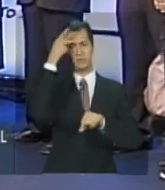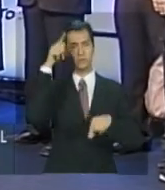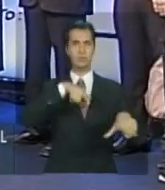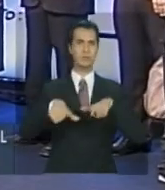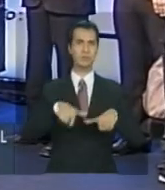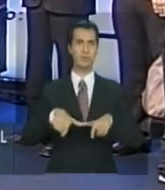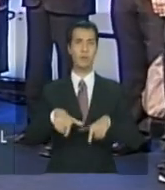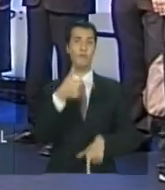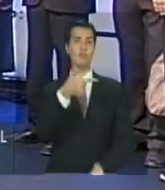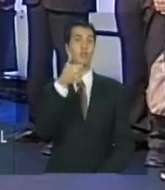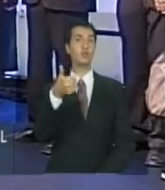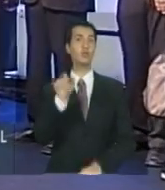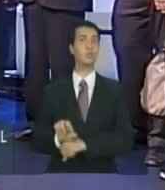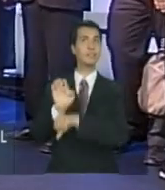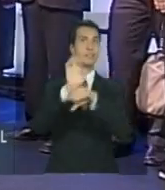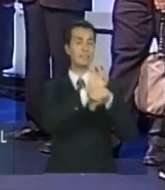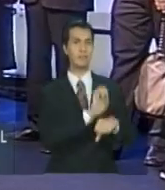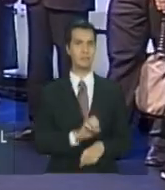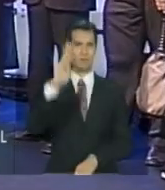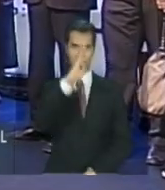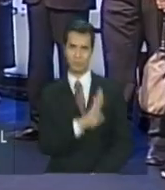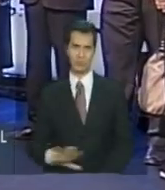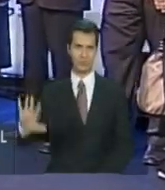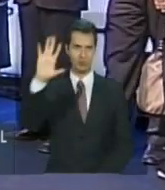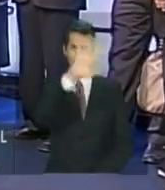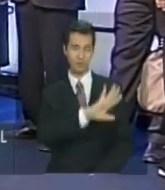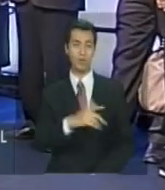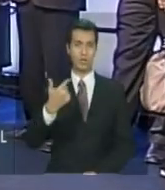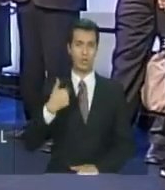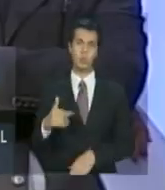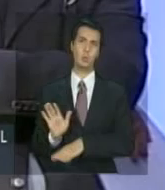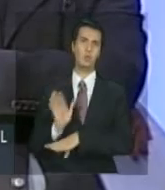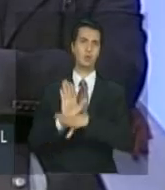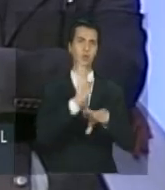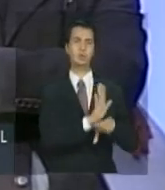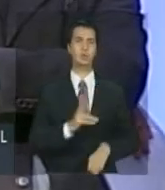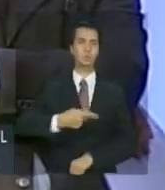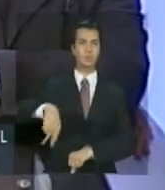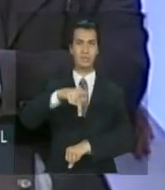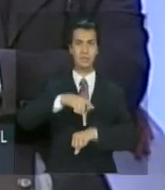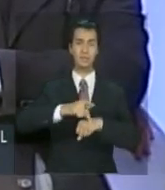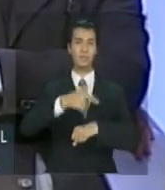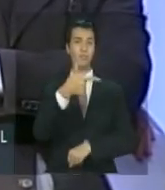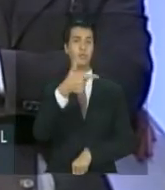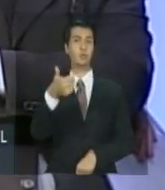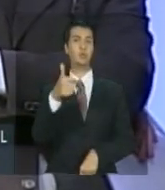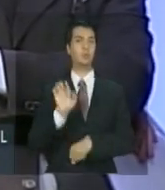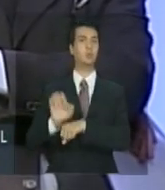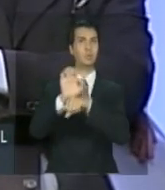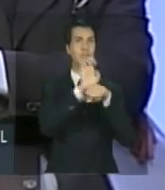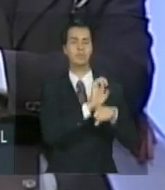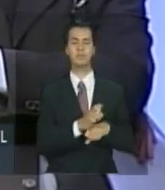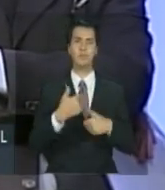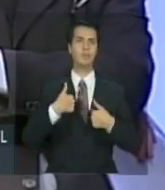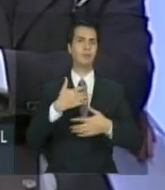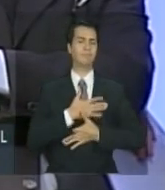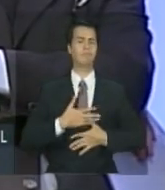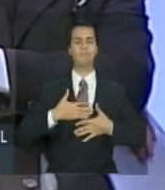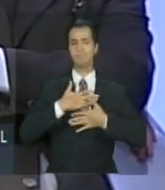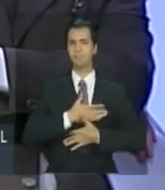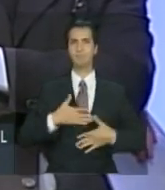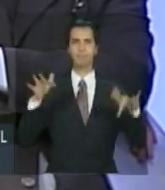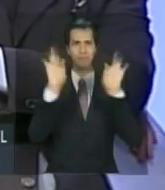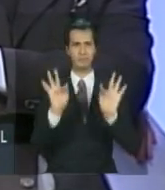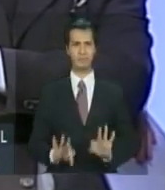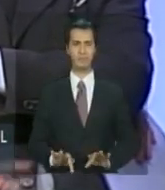eu contribuo para o desenvolvimento de cada família e o crescimento do país em 21 estados. Né? Isso me deixa muito